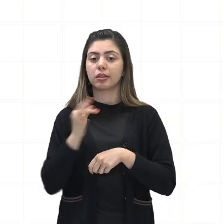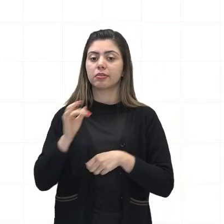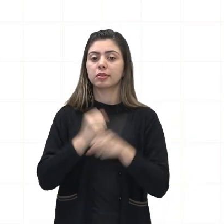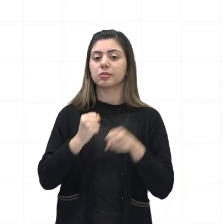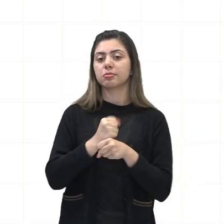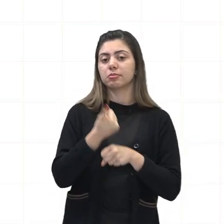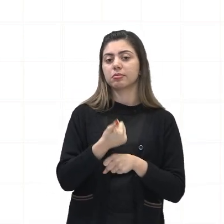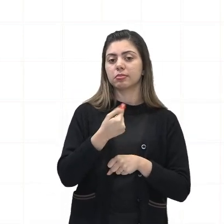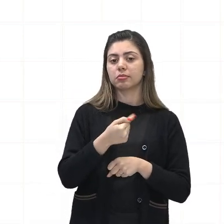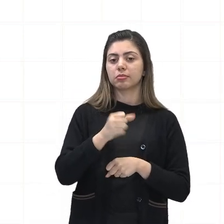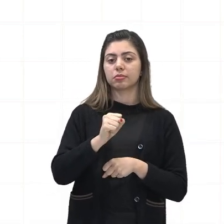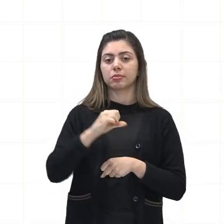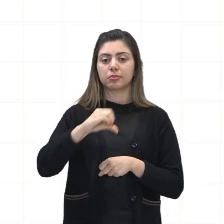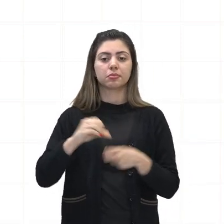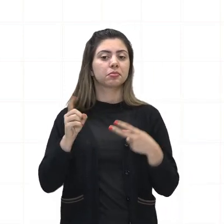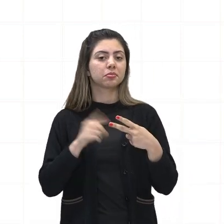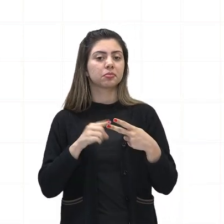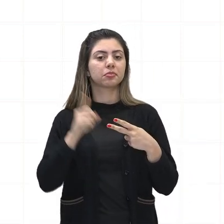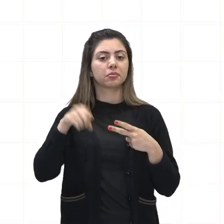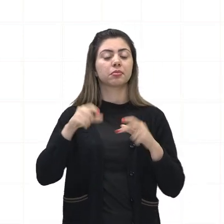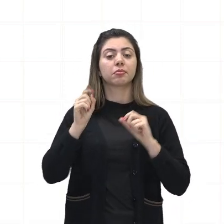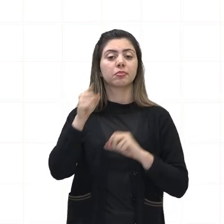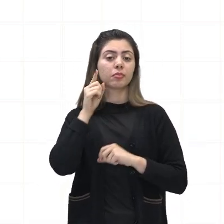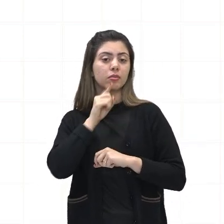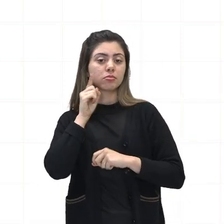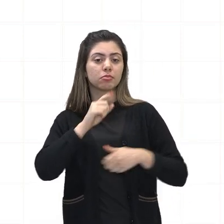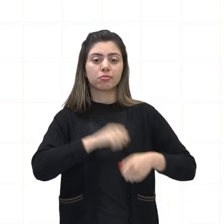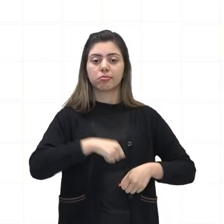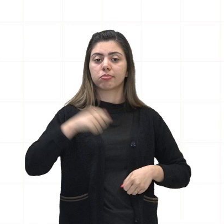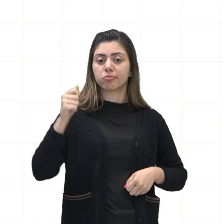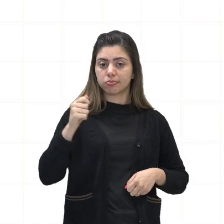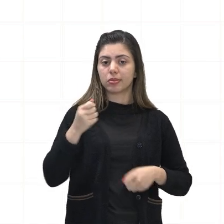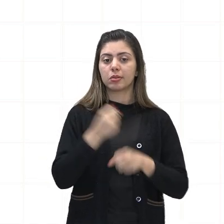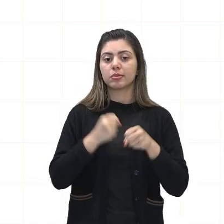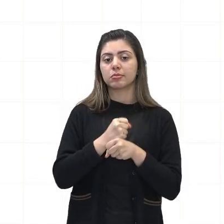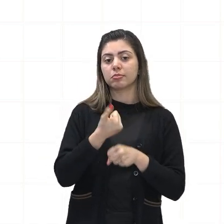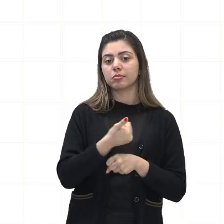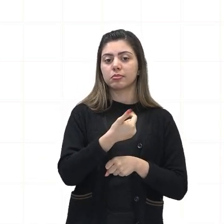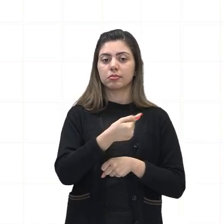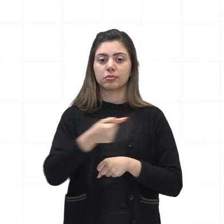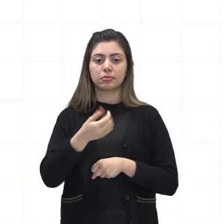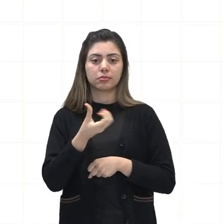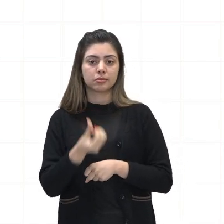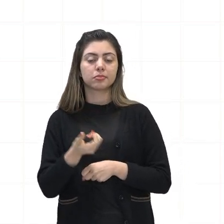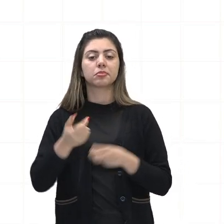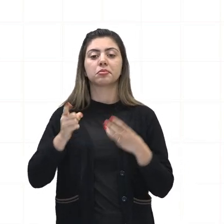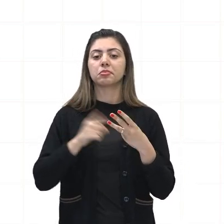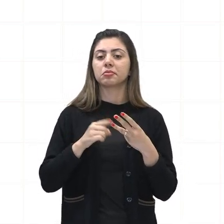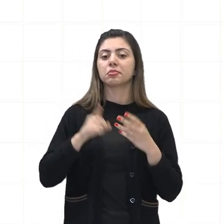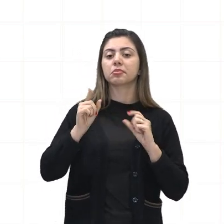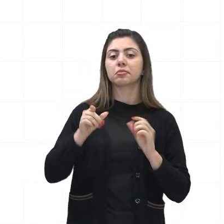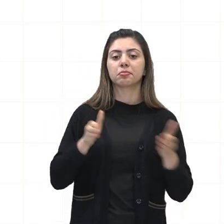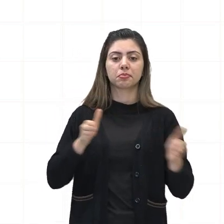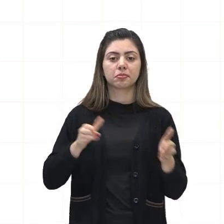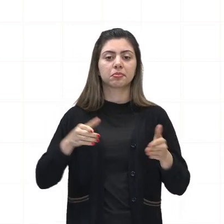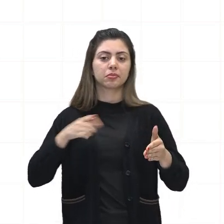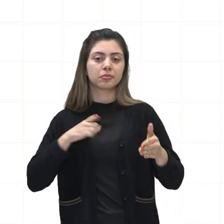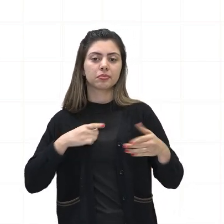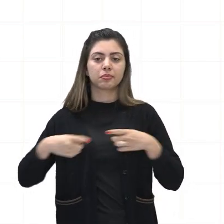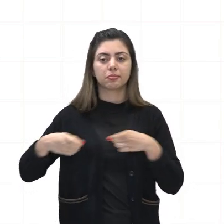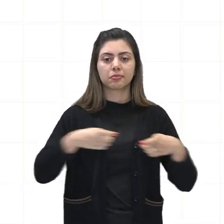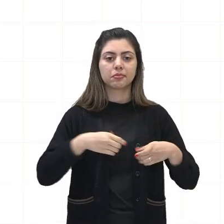dos Estados Unidos em 1776 e as guerras napoleônicas de 1803 a